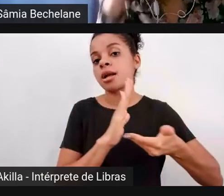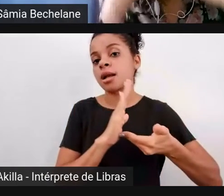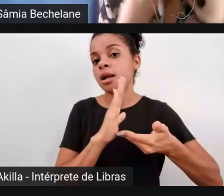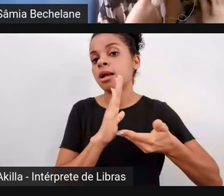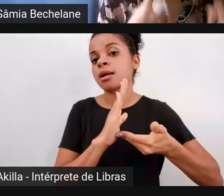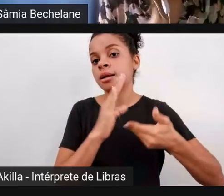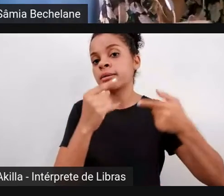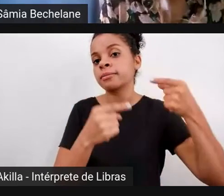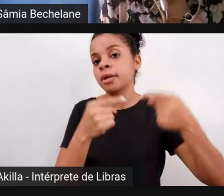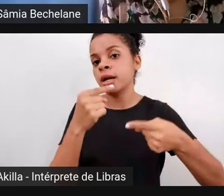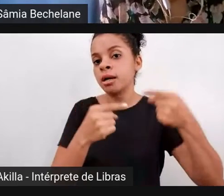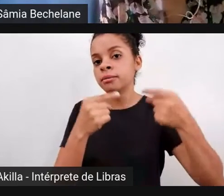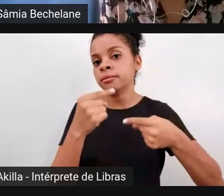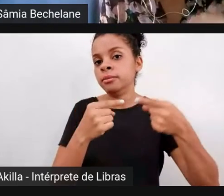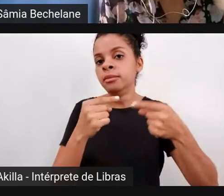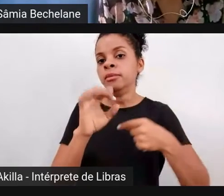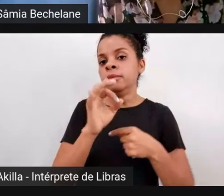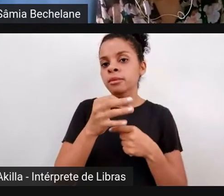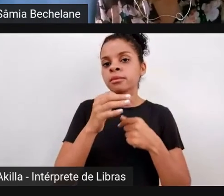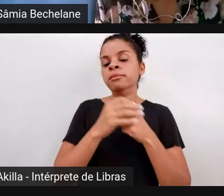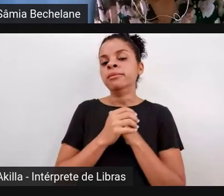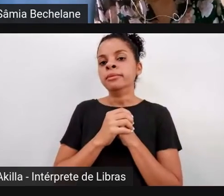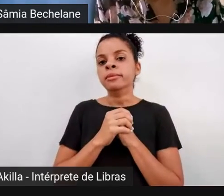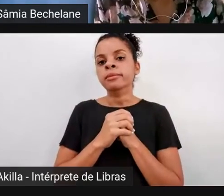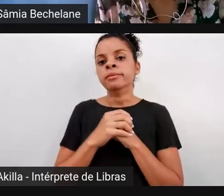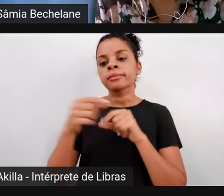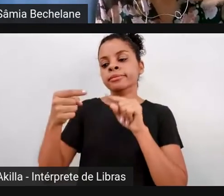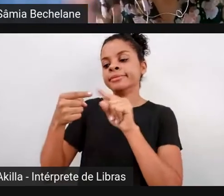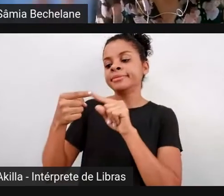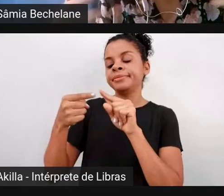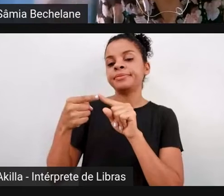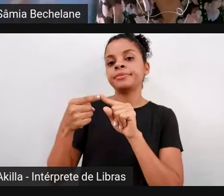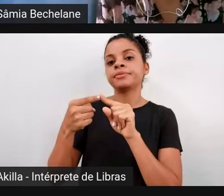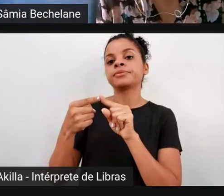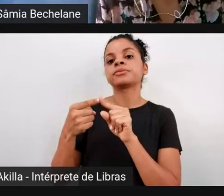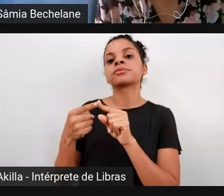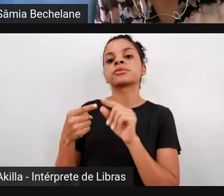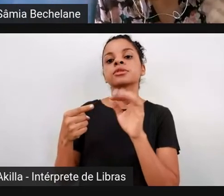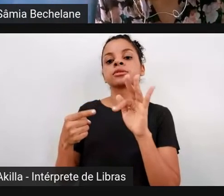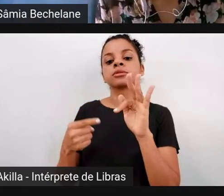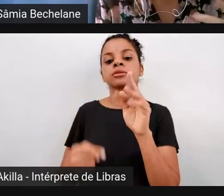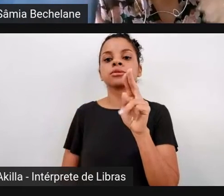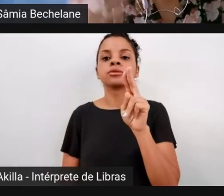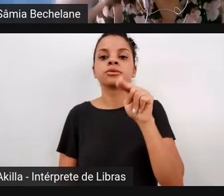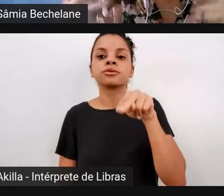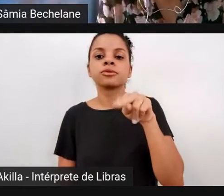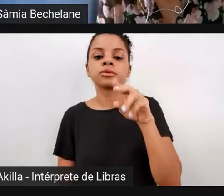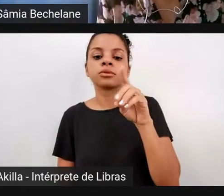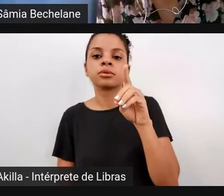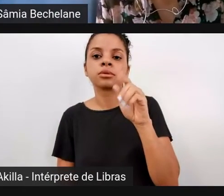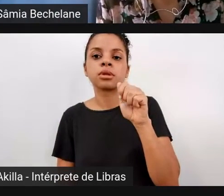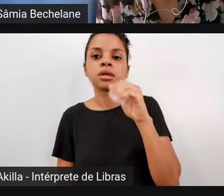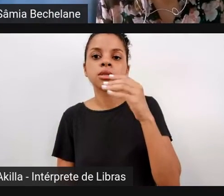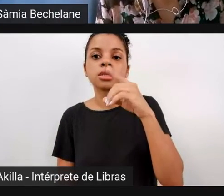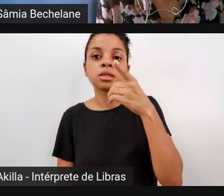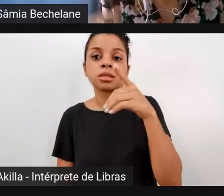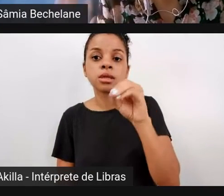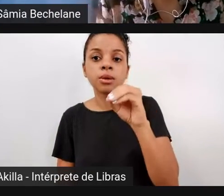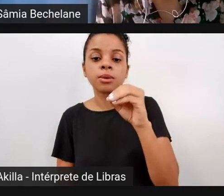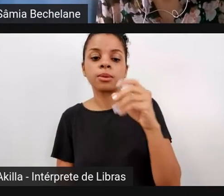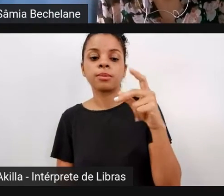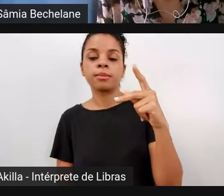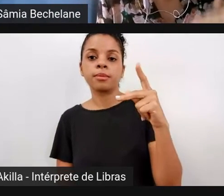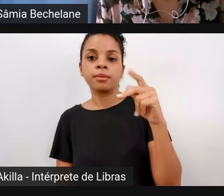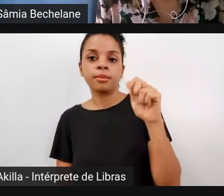forma mais ampla. O caso da Fundação Palmares, por exemplo, eu acredito que as pessoas aqui têm acompanhado, né? A